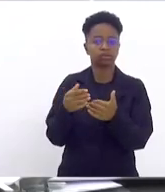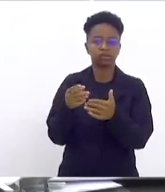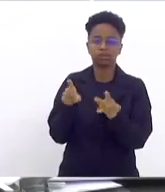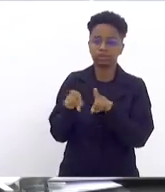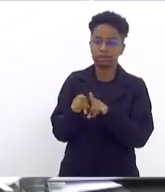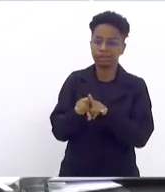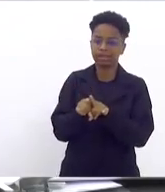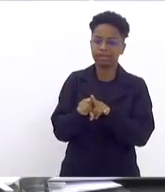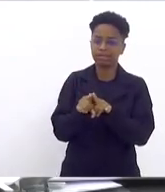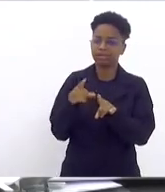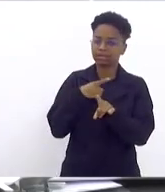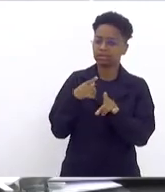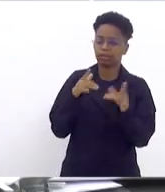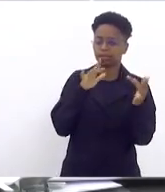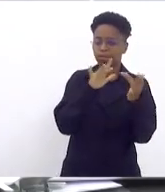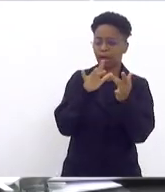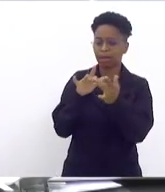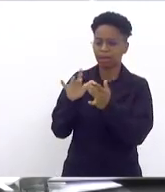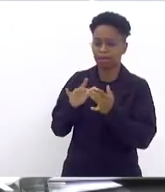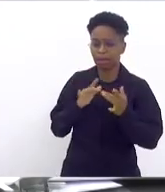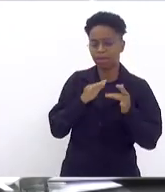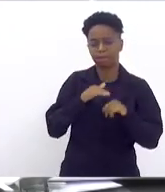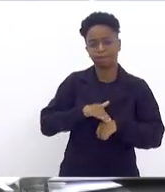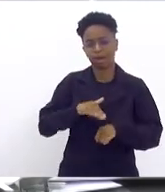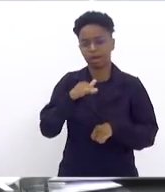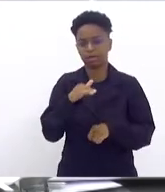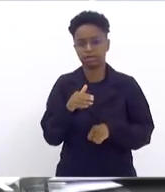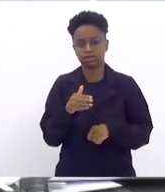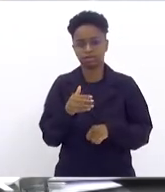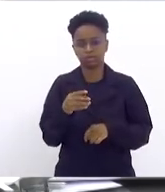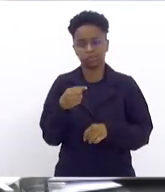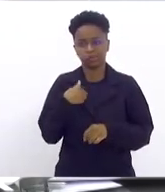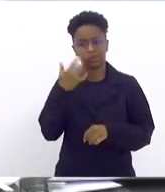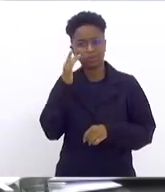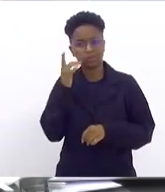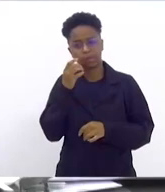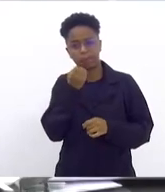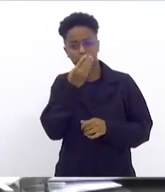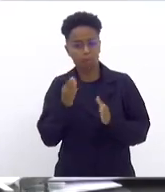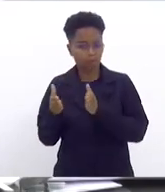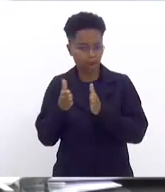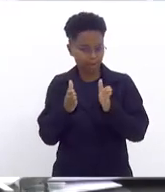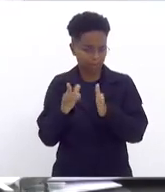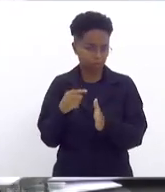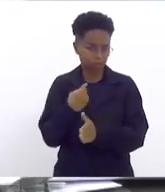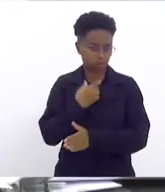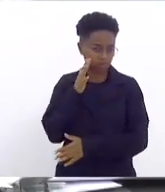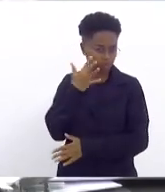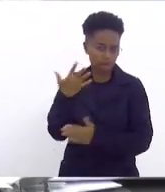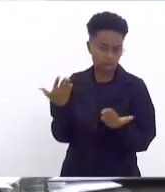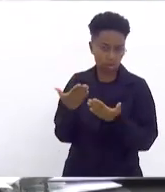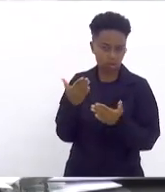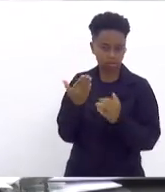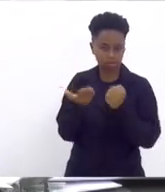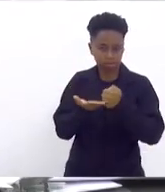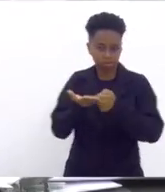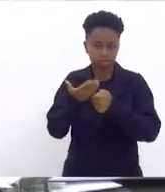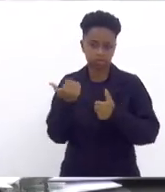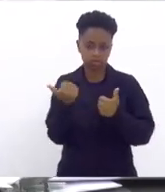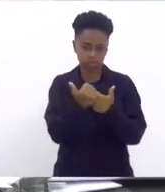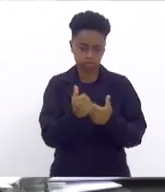mais estamos tendo acesso. Eu acho que essa vai ser uma boa direção que tenhamos, deputado, agora, nível de suporte. Me